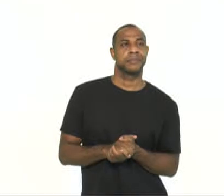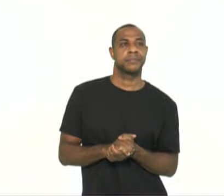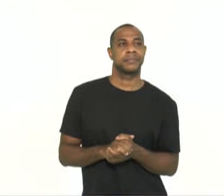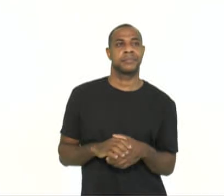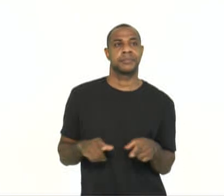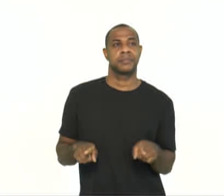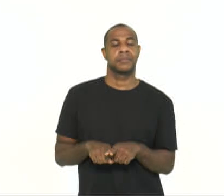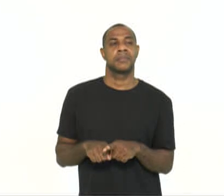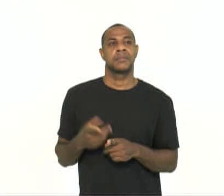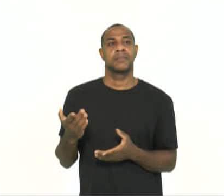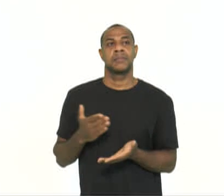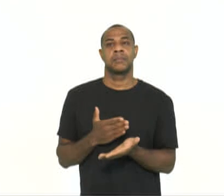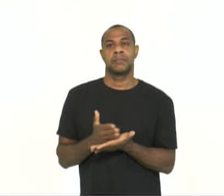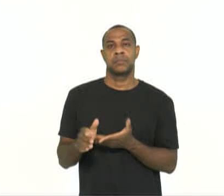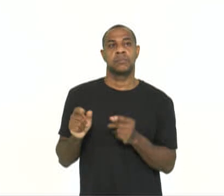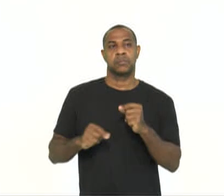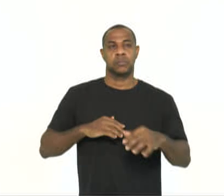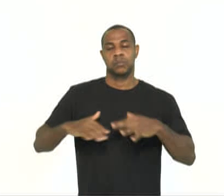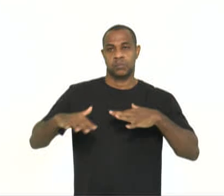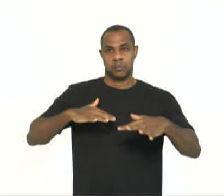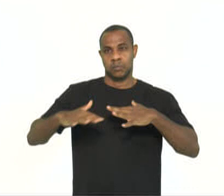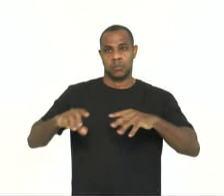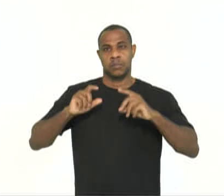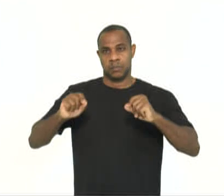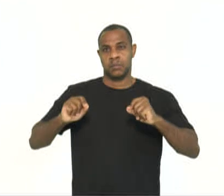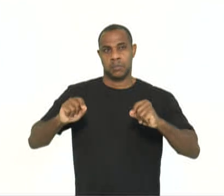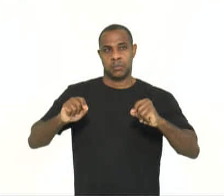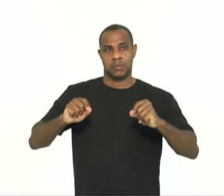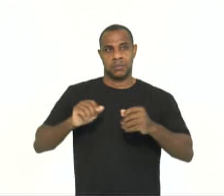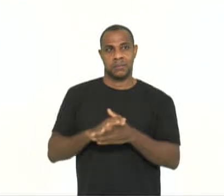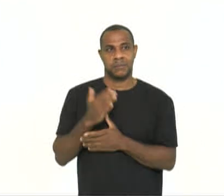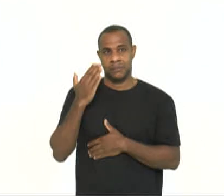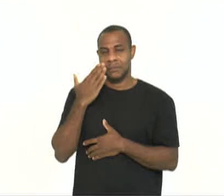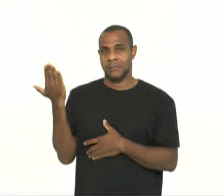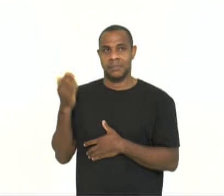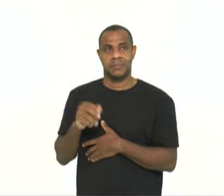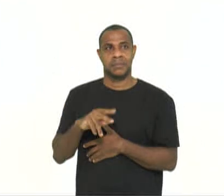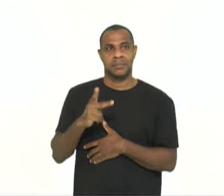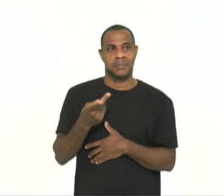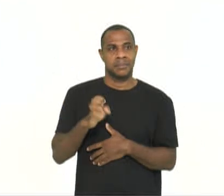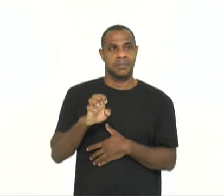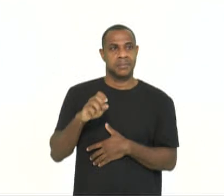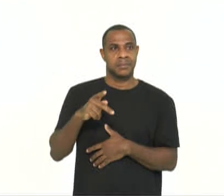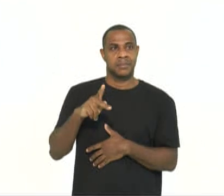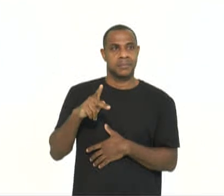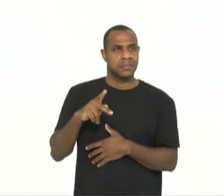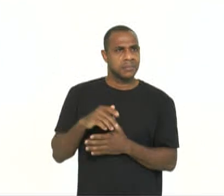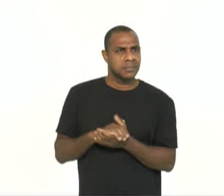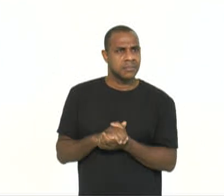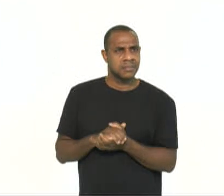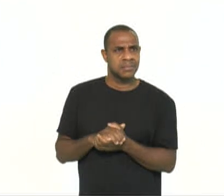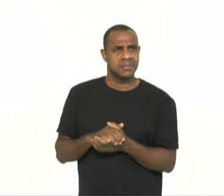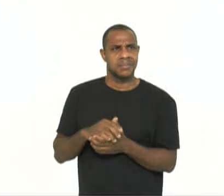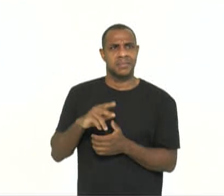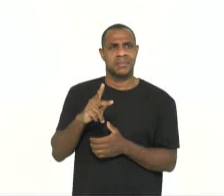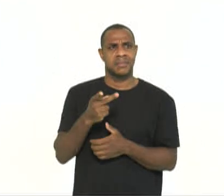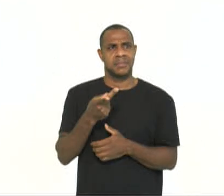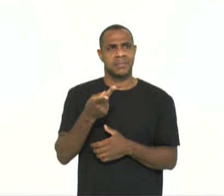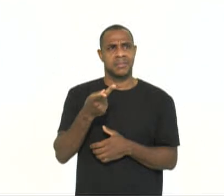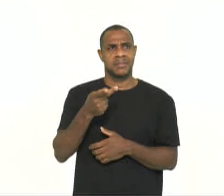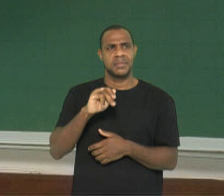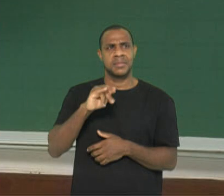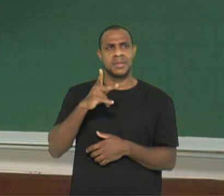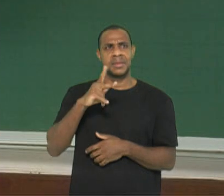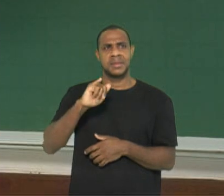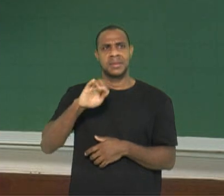E a Jovem Guarda se torna no Brasil um movimento que é chamado de Iê, Iê, Iê, que é Iê em inglês, e depois o movimento Jovem Guarda. Se lembra que a